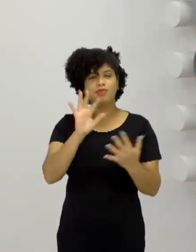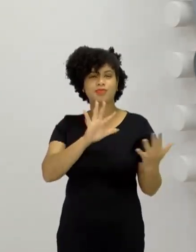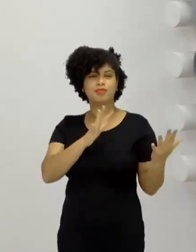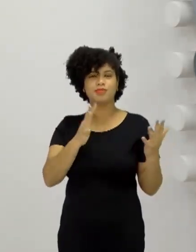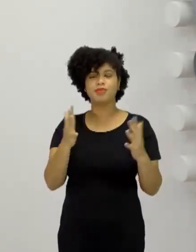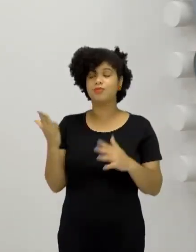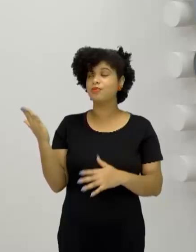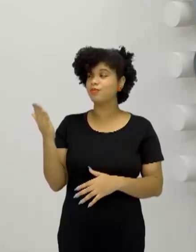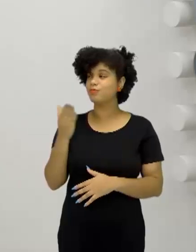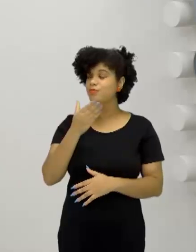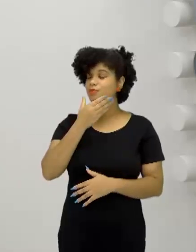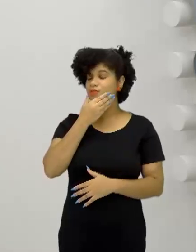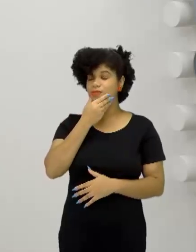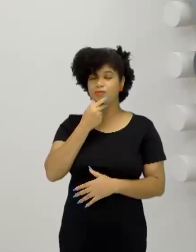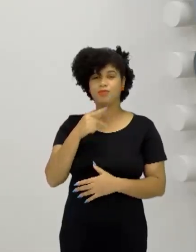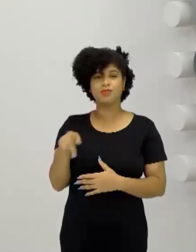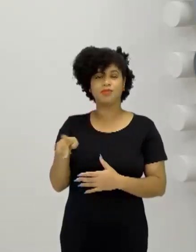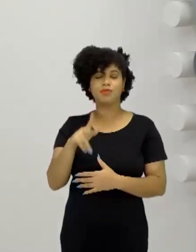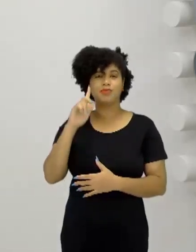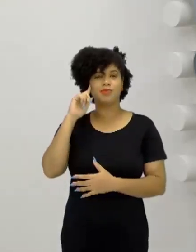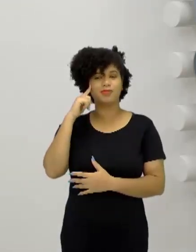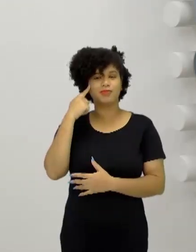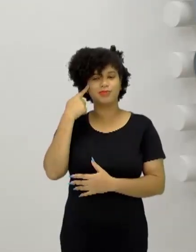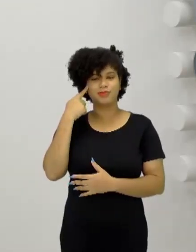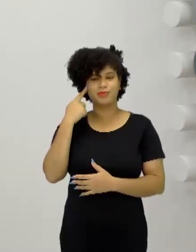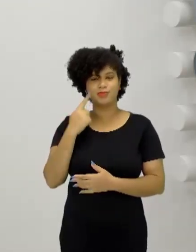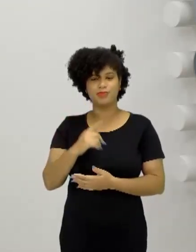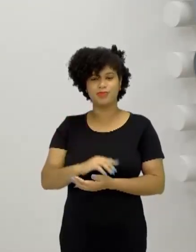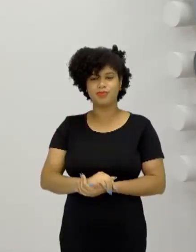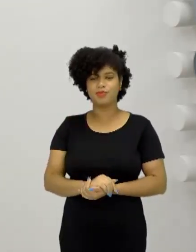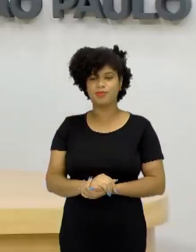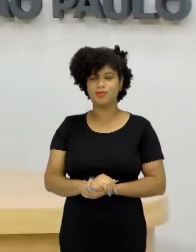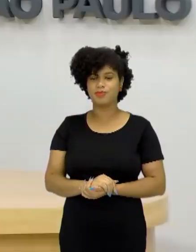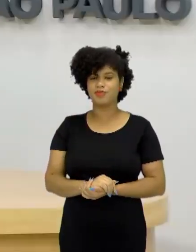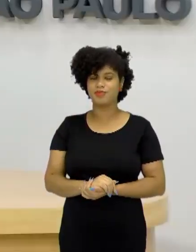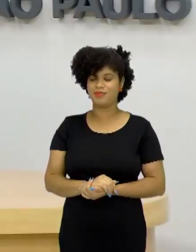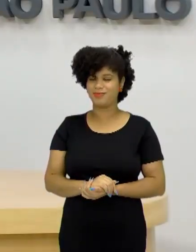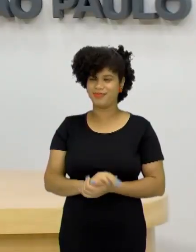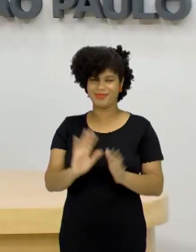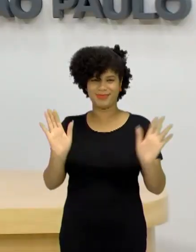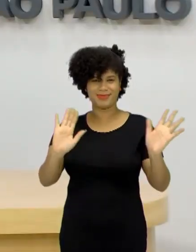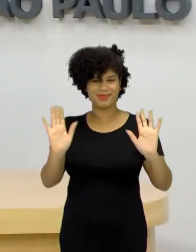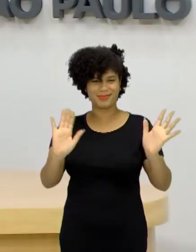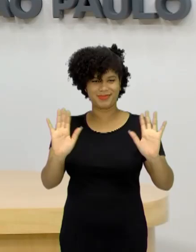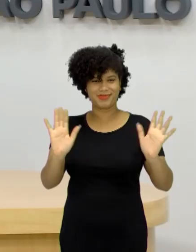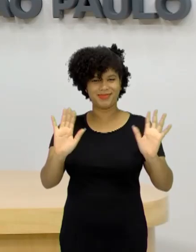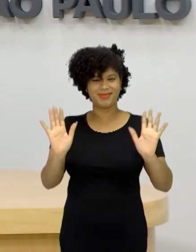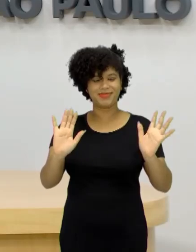o bruxo, o mago. Seja bem-vindo, Giba Day!